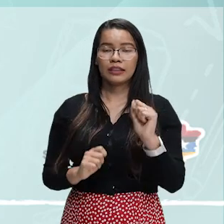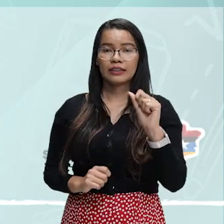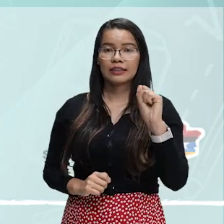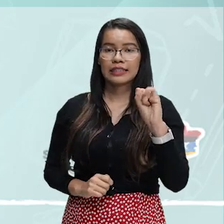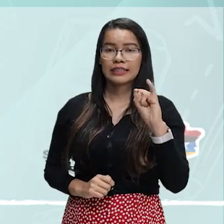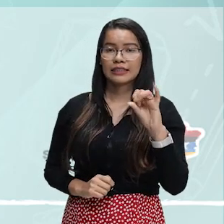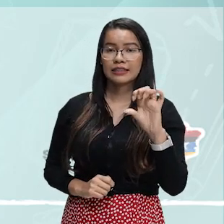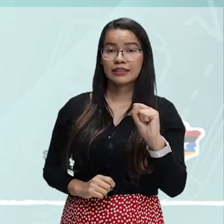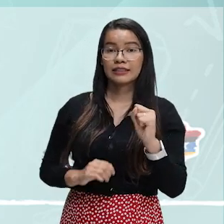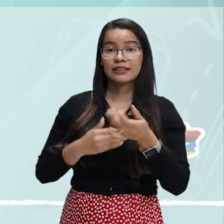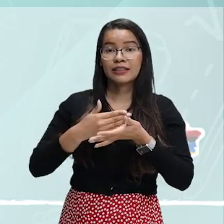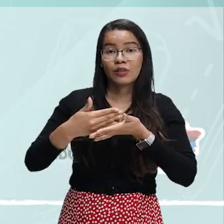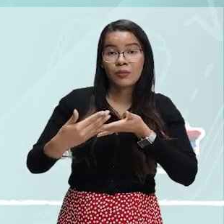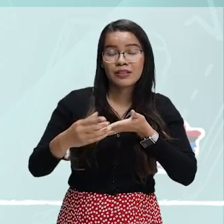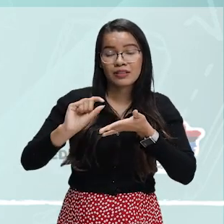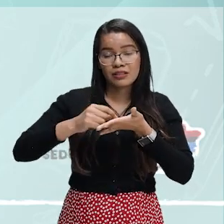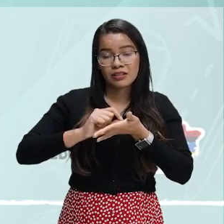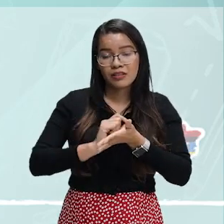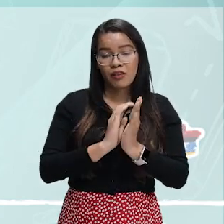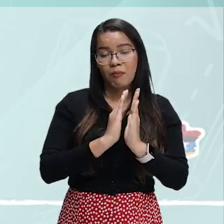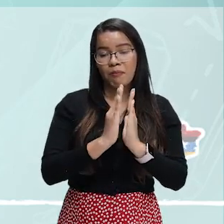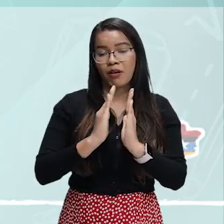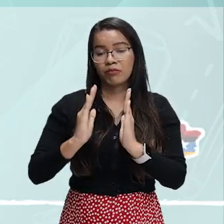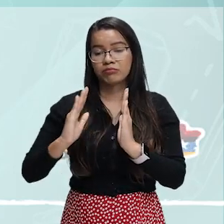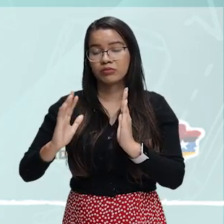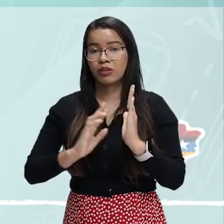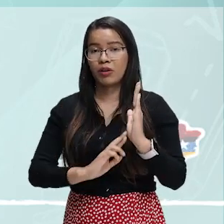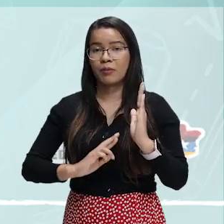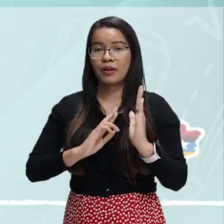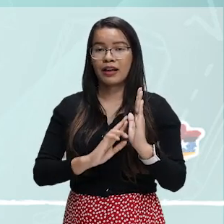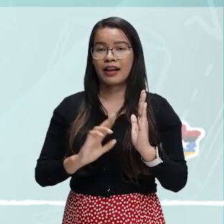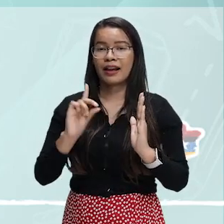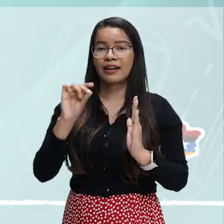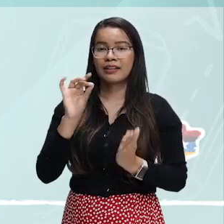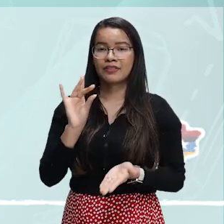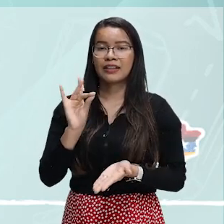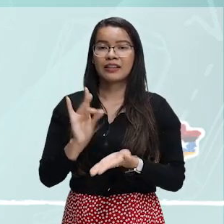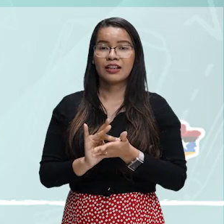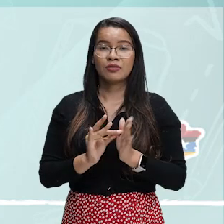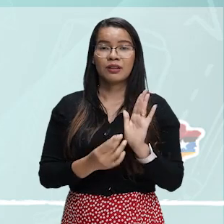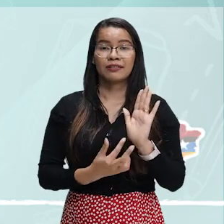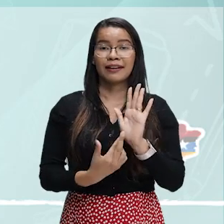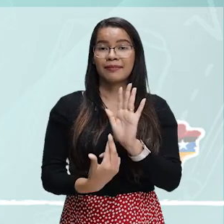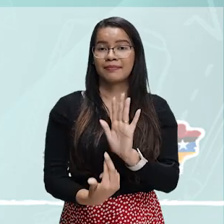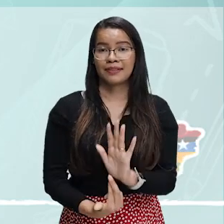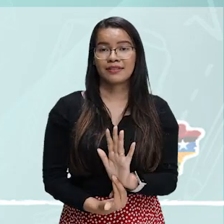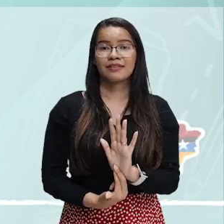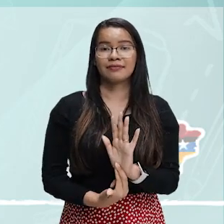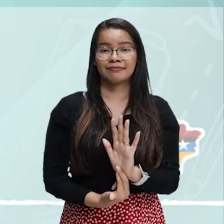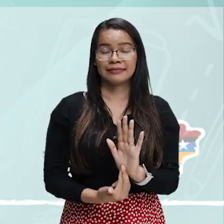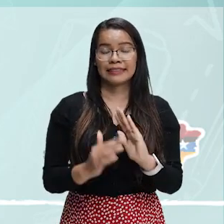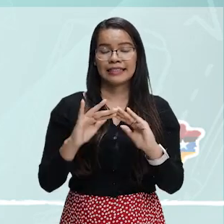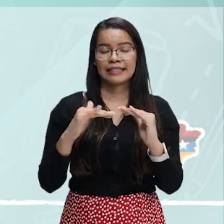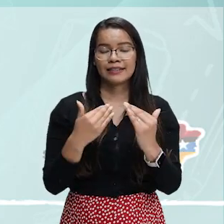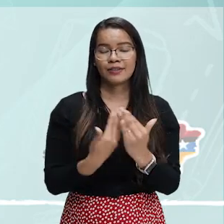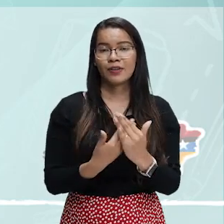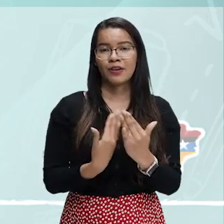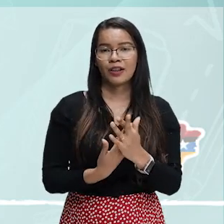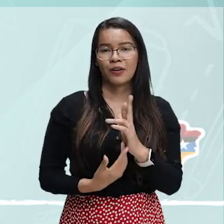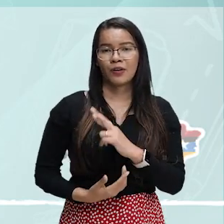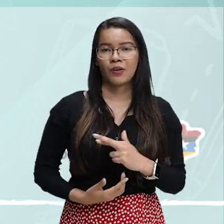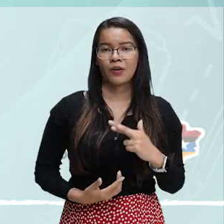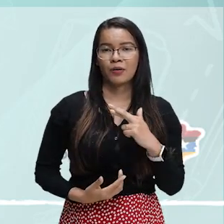com os padrões românticos, ele é uma grande representatividade da escola romântica,